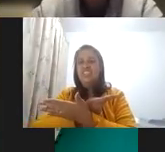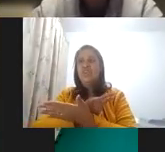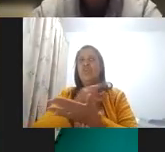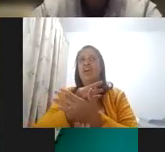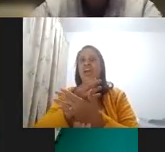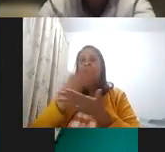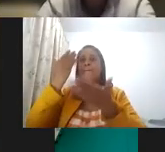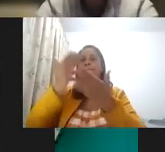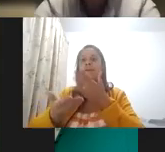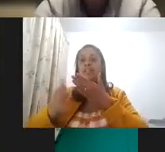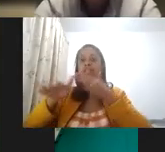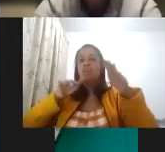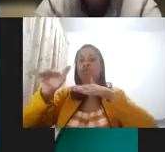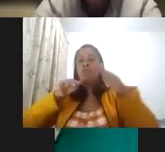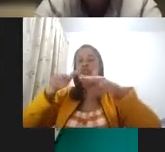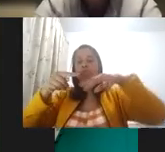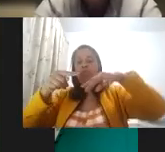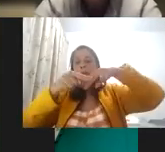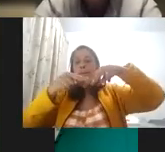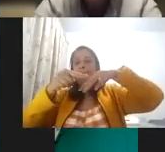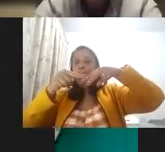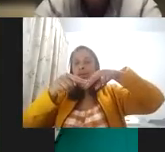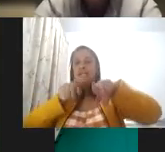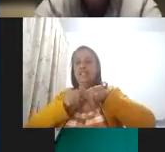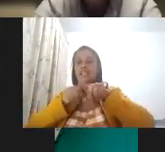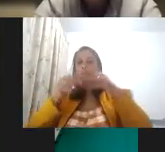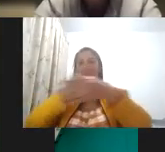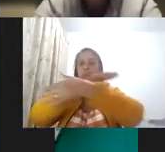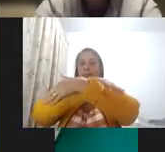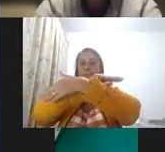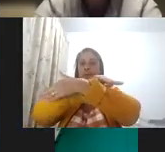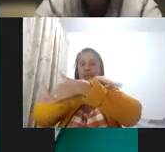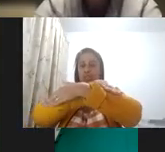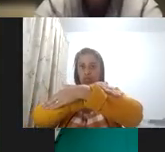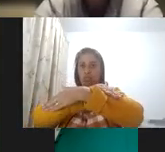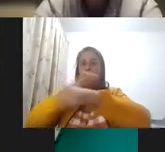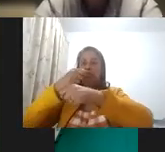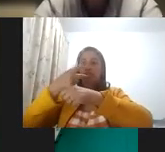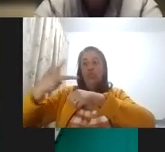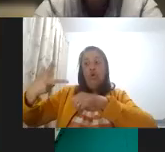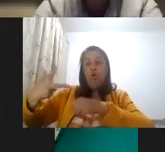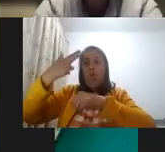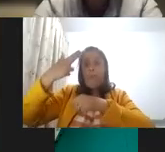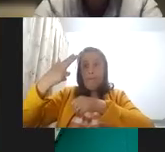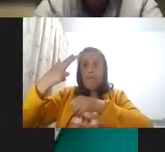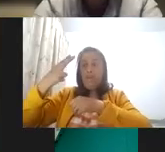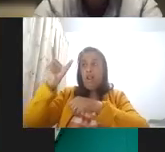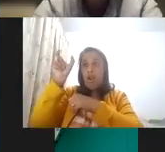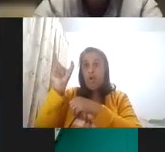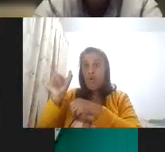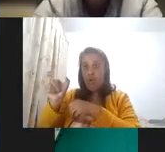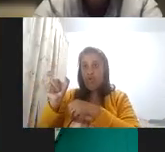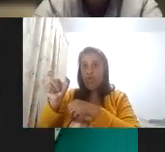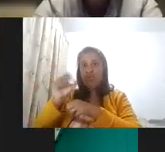e dos braços, sabe? E ela teve que operar a coluna, quebrou a coluna depois de uma queda boba de bicicleta. E